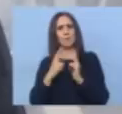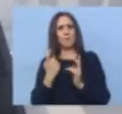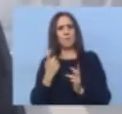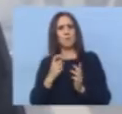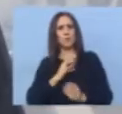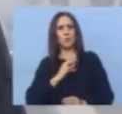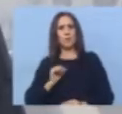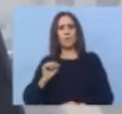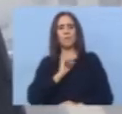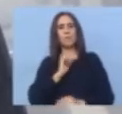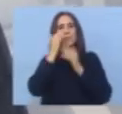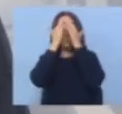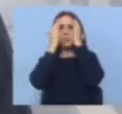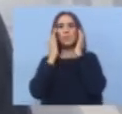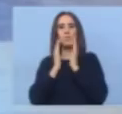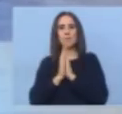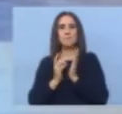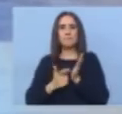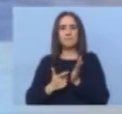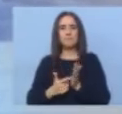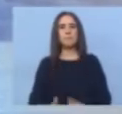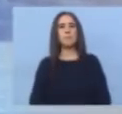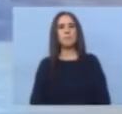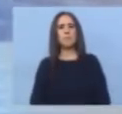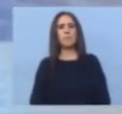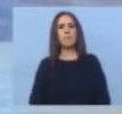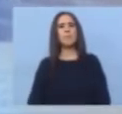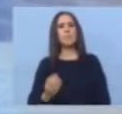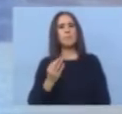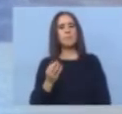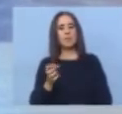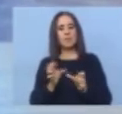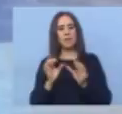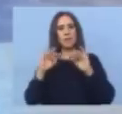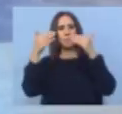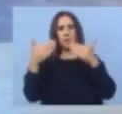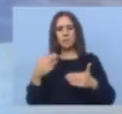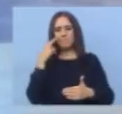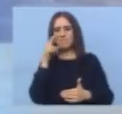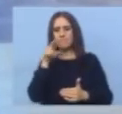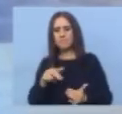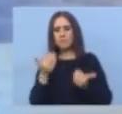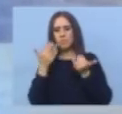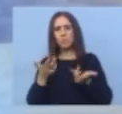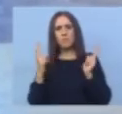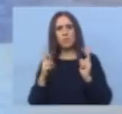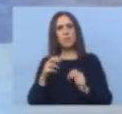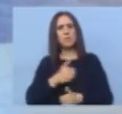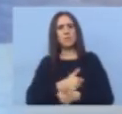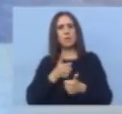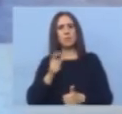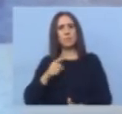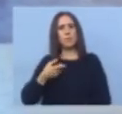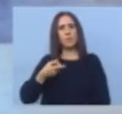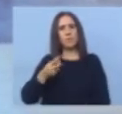Nosso Senhor e com Nossa Senhora. E vejo, pela informação que tem disponível na vossa página da internet, que já 93 cidades foram